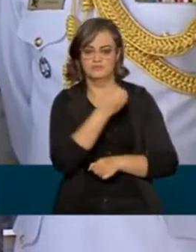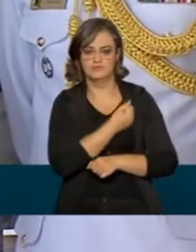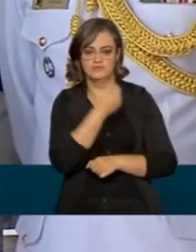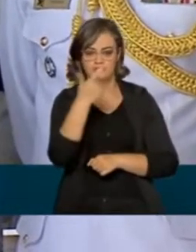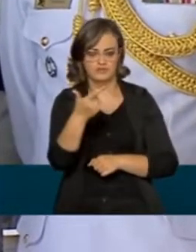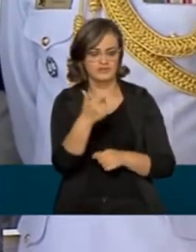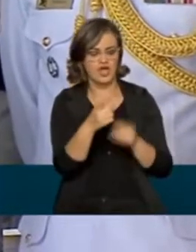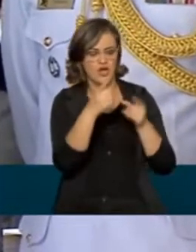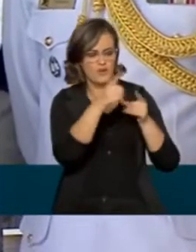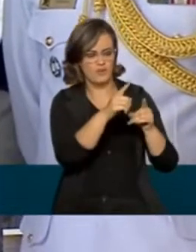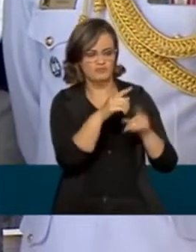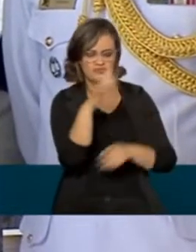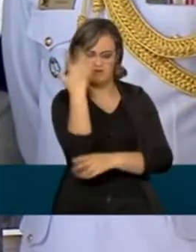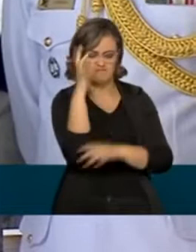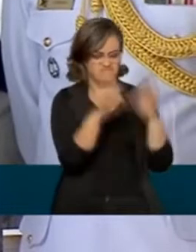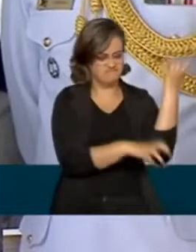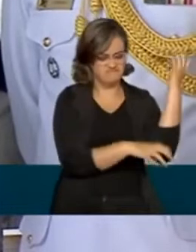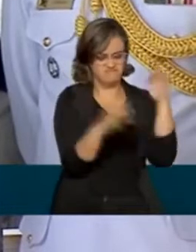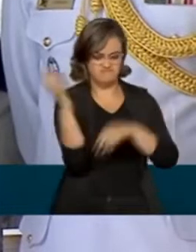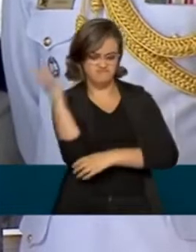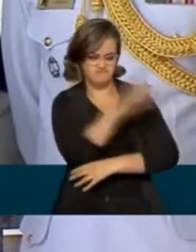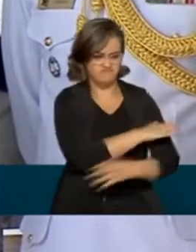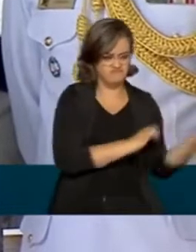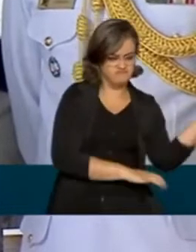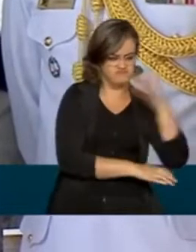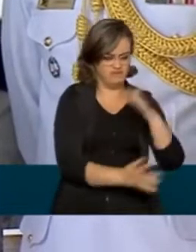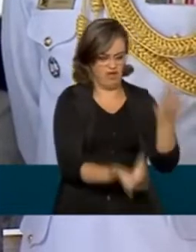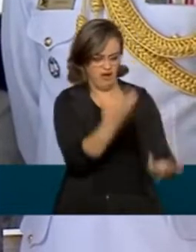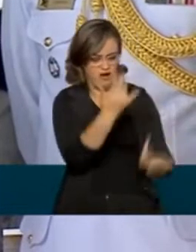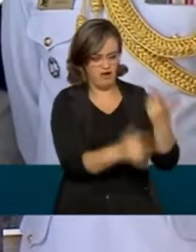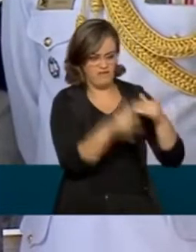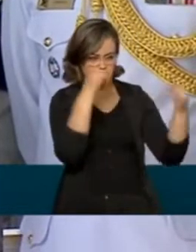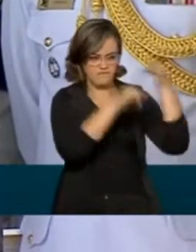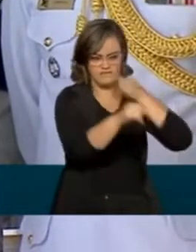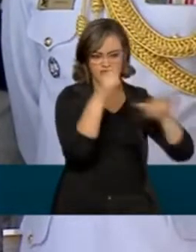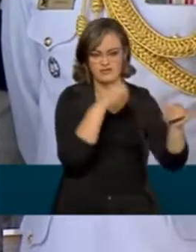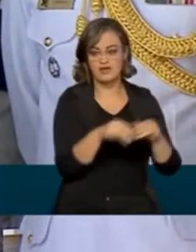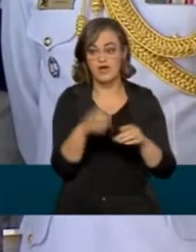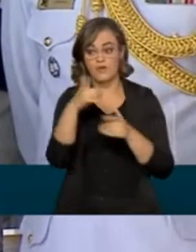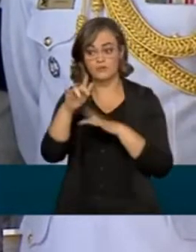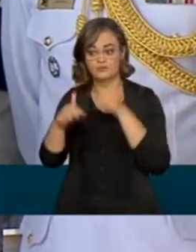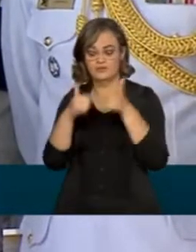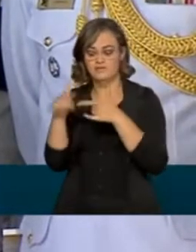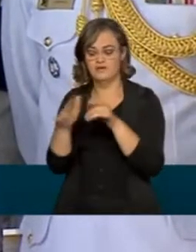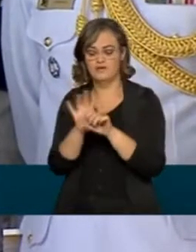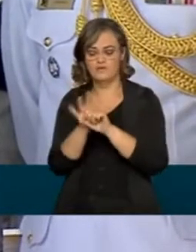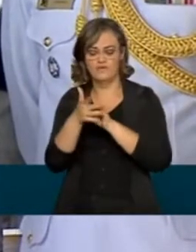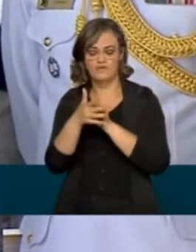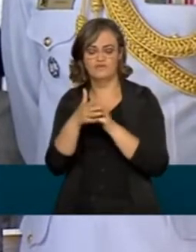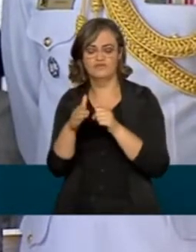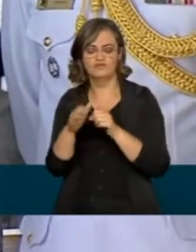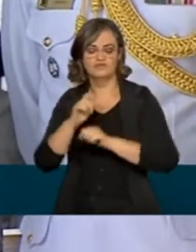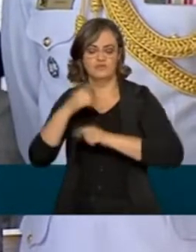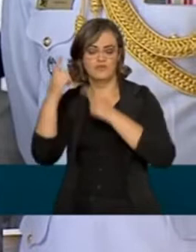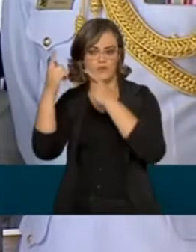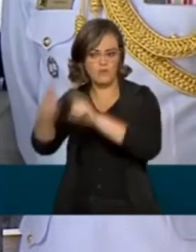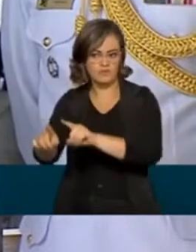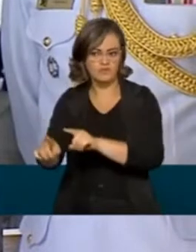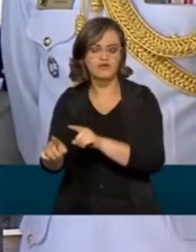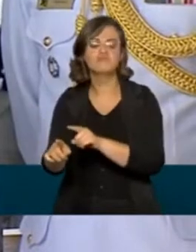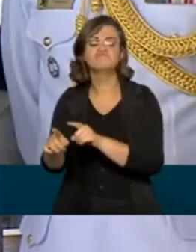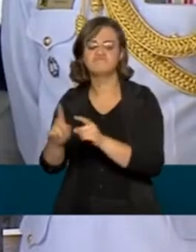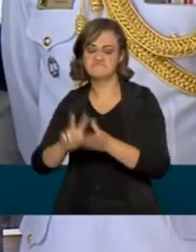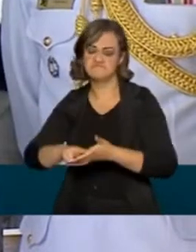ilícitos ambientais de desmatamento e queimadas, na operação Covid-19, com ações de apoio ao enfrentamento